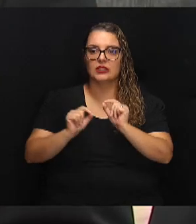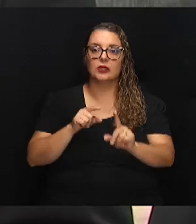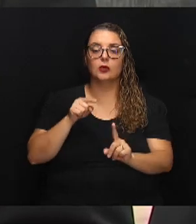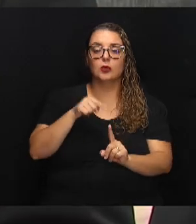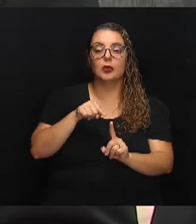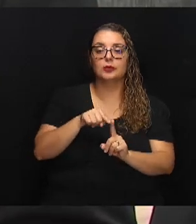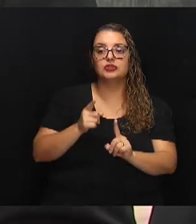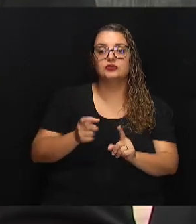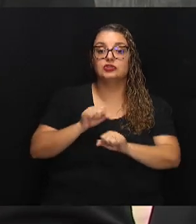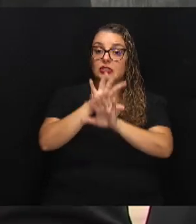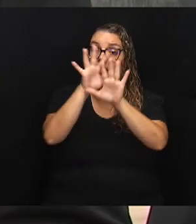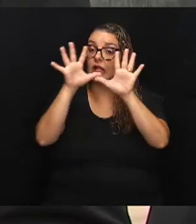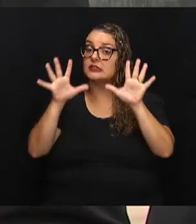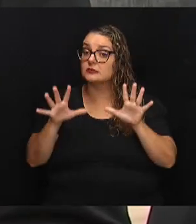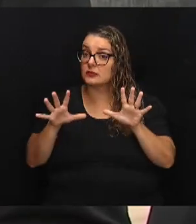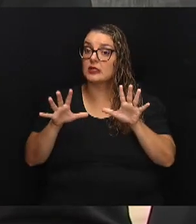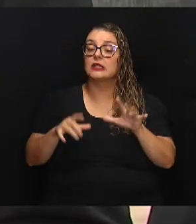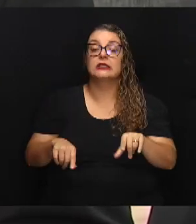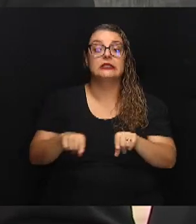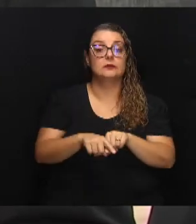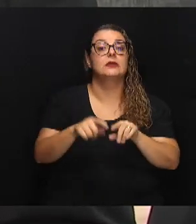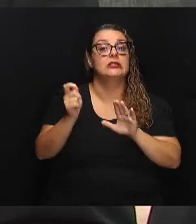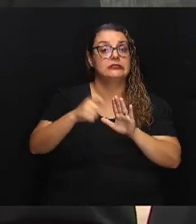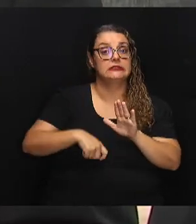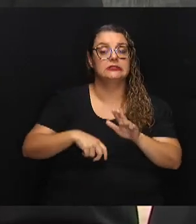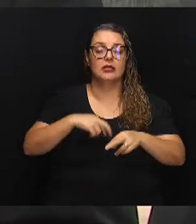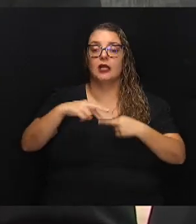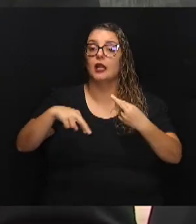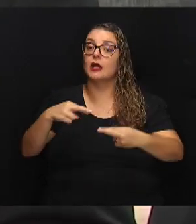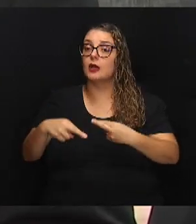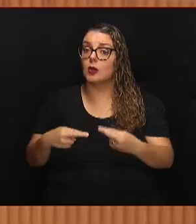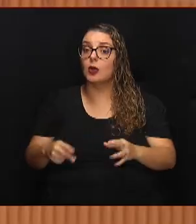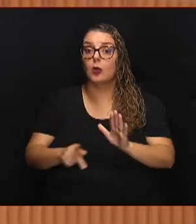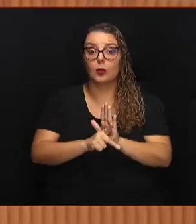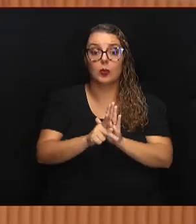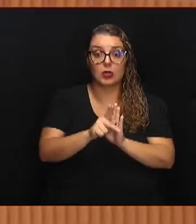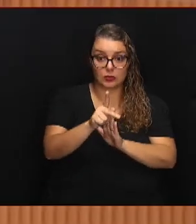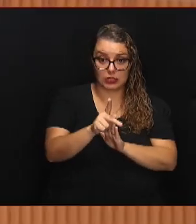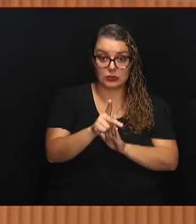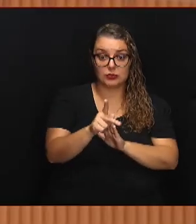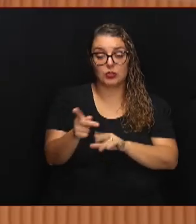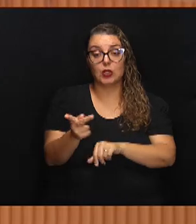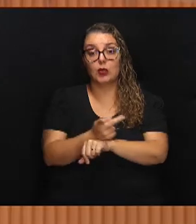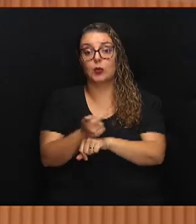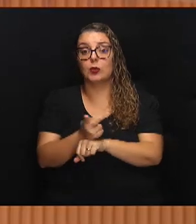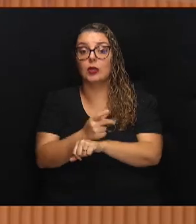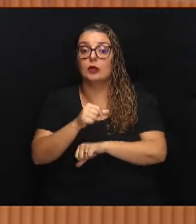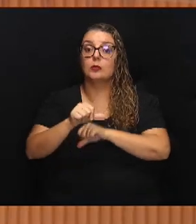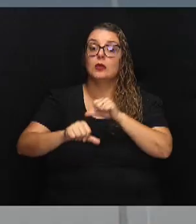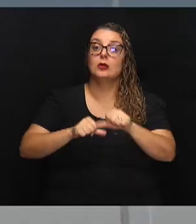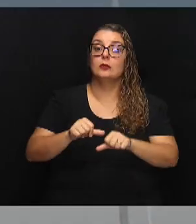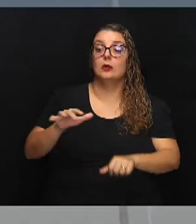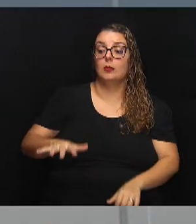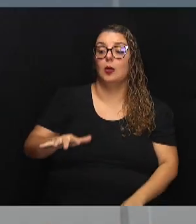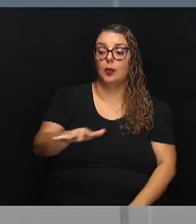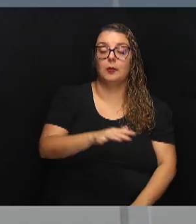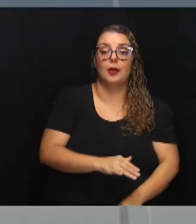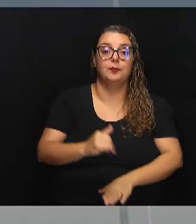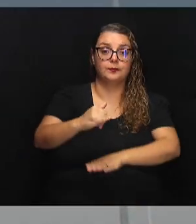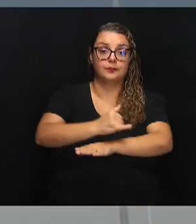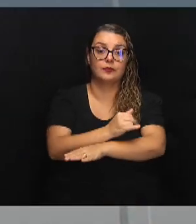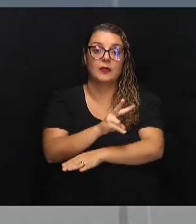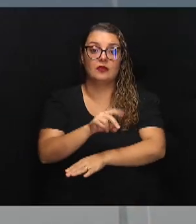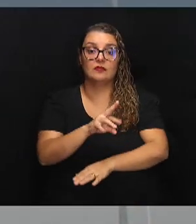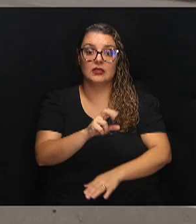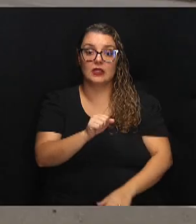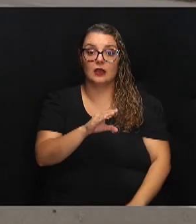a transparência e a efetividade das ações relacionadas ao projeto, que busca transformar as regiões dos aeroportos de